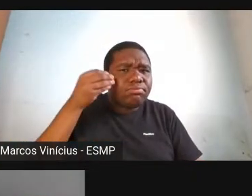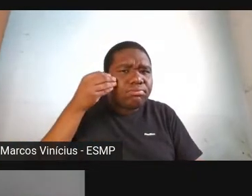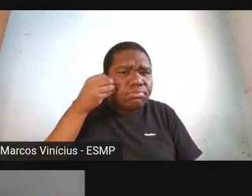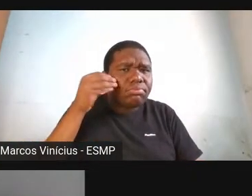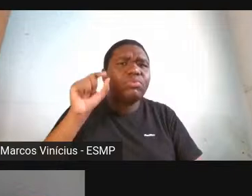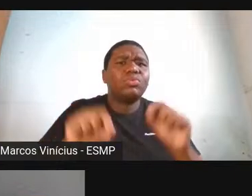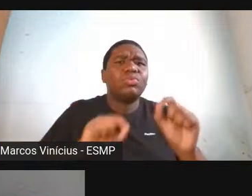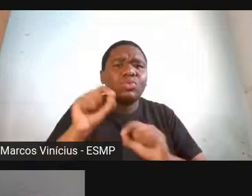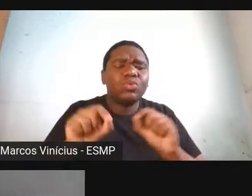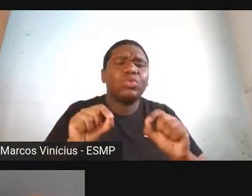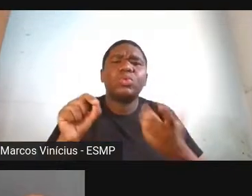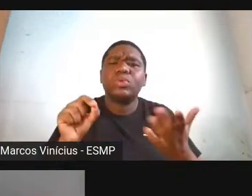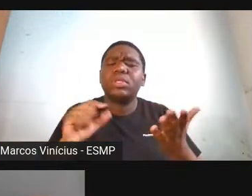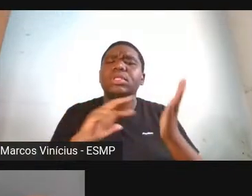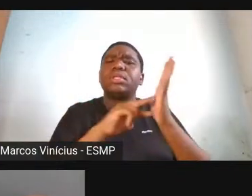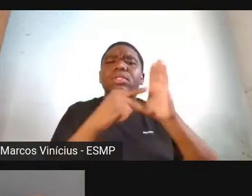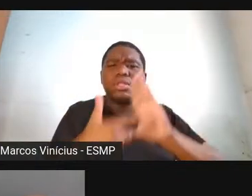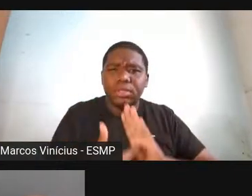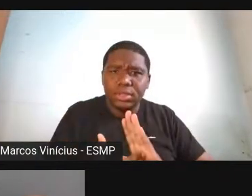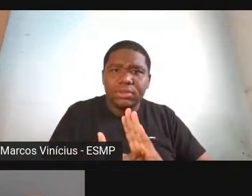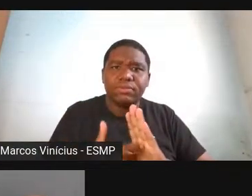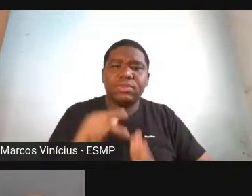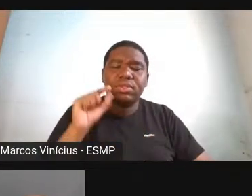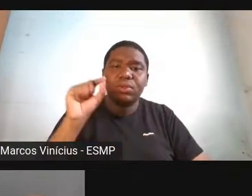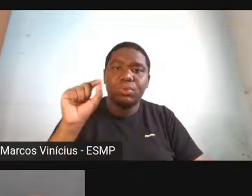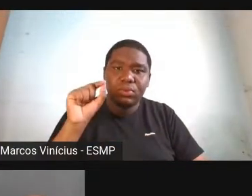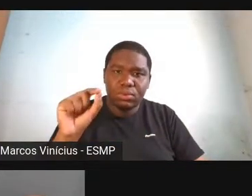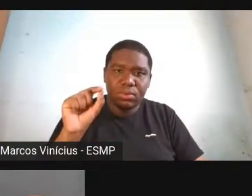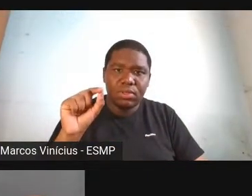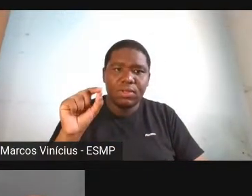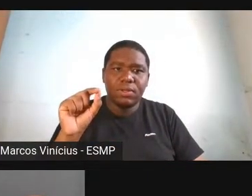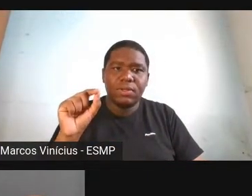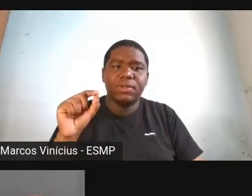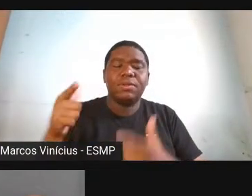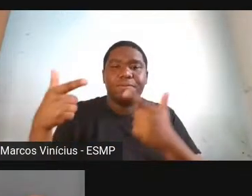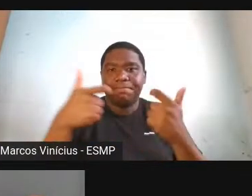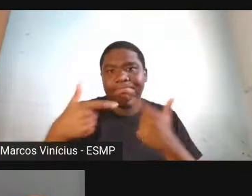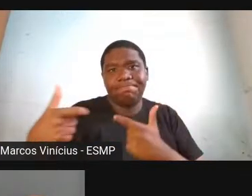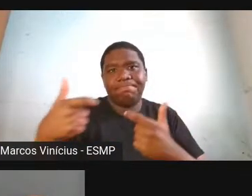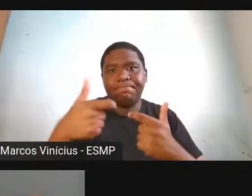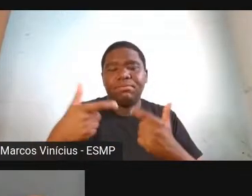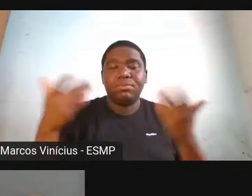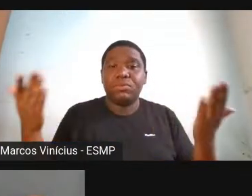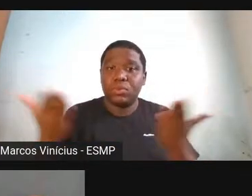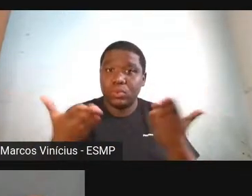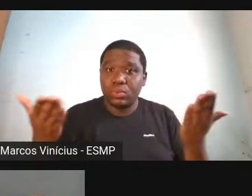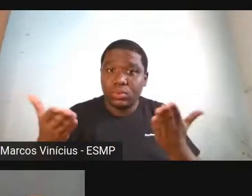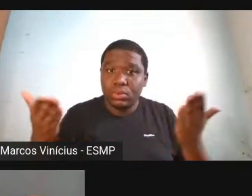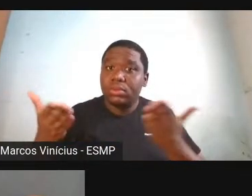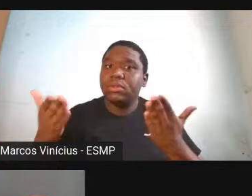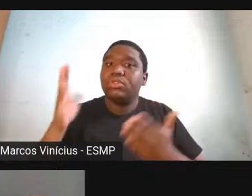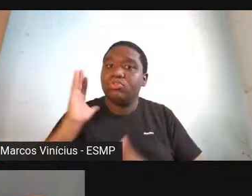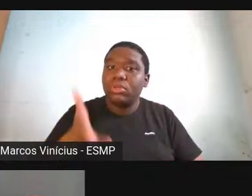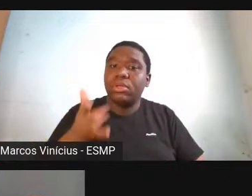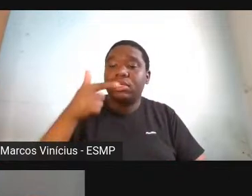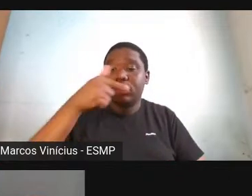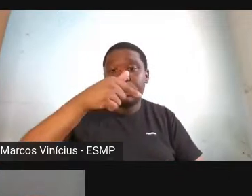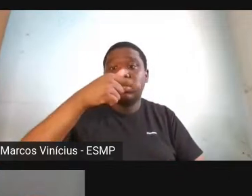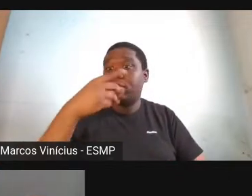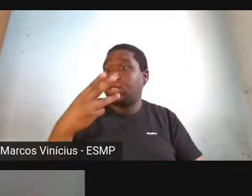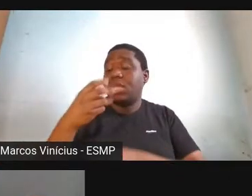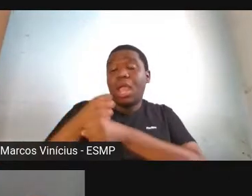que representou o flagelo da guerra. E hoje, passados 73 anos